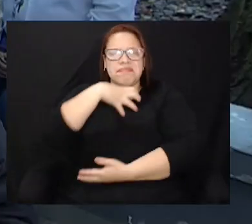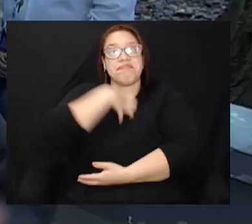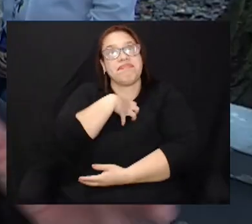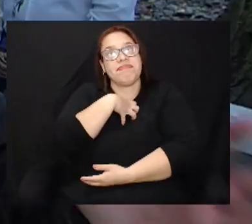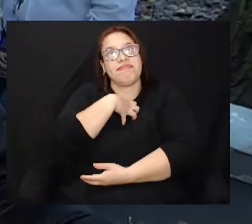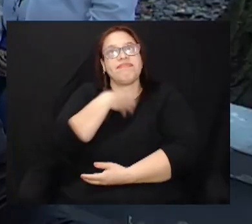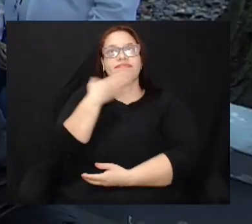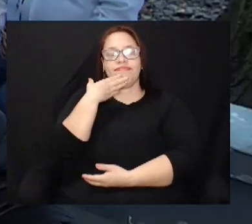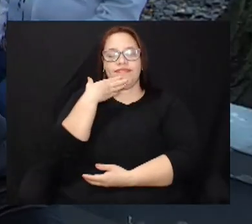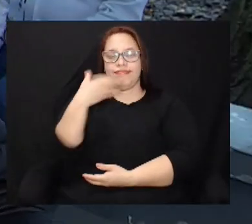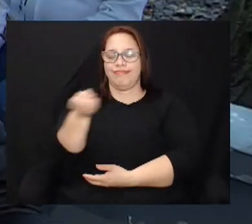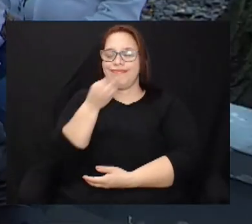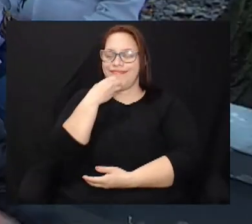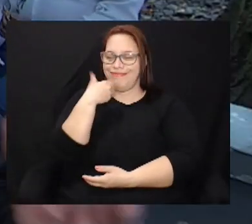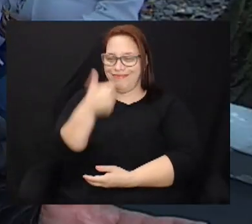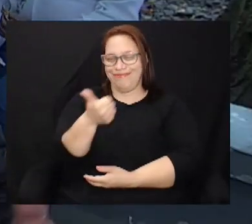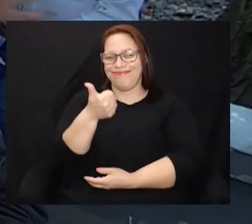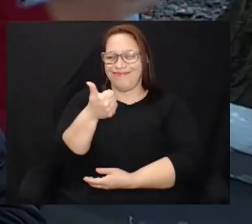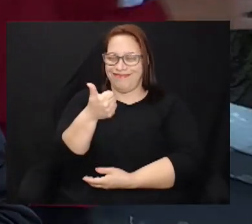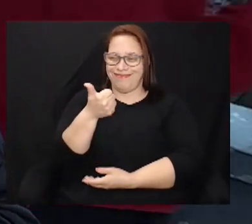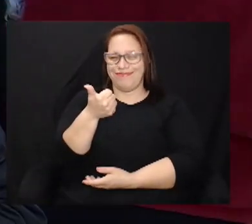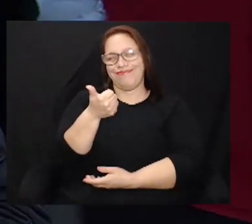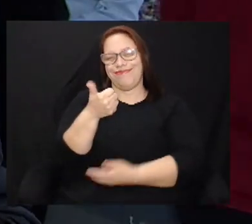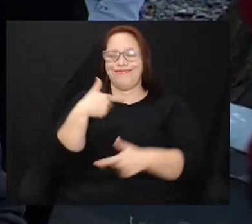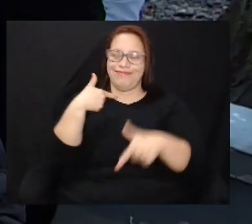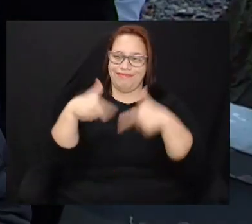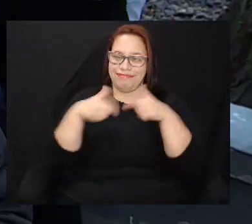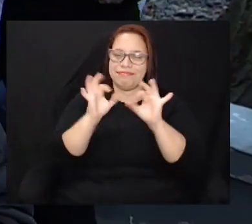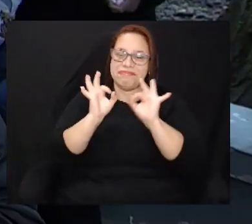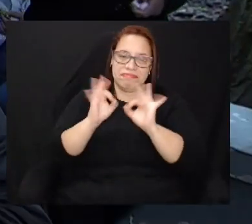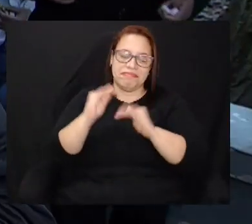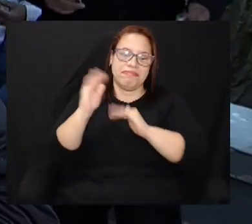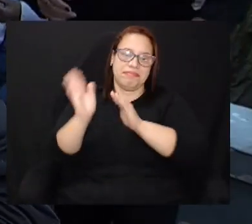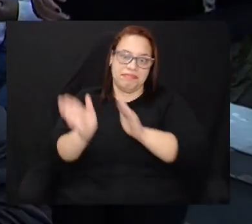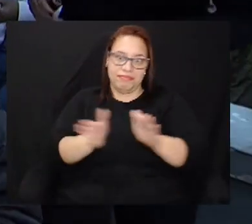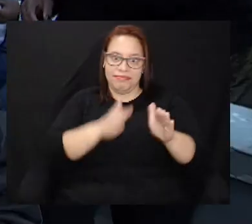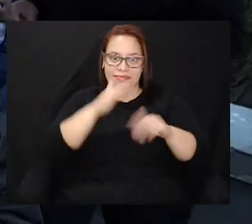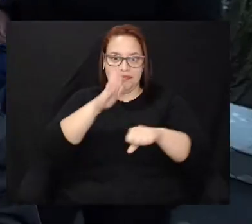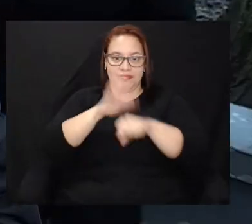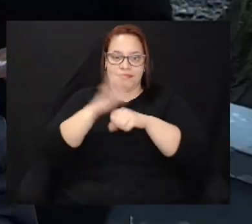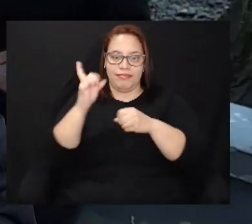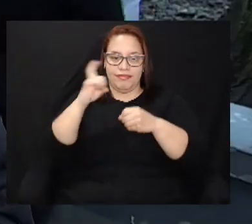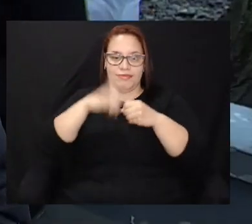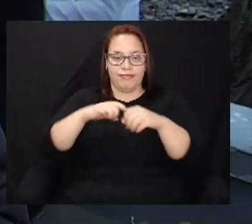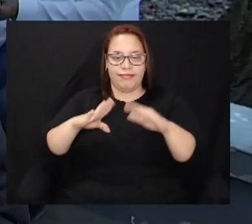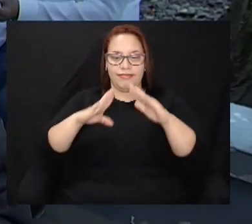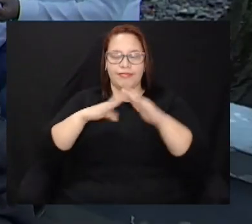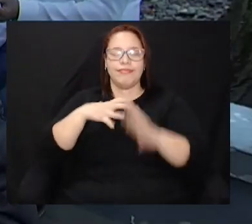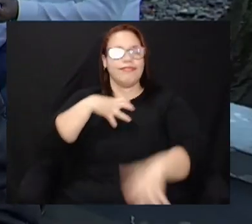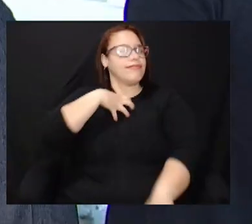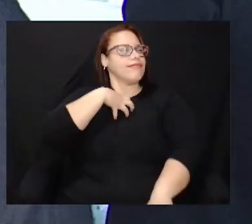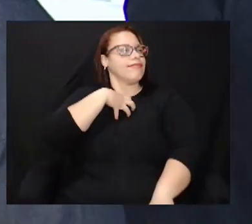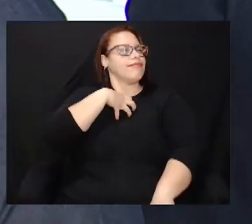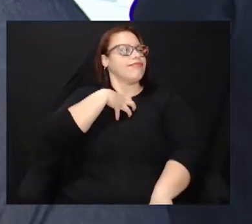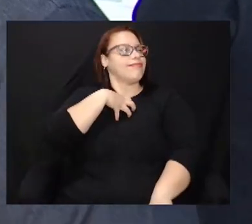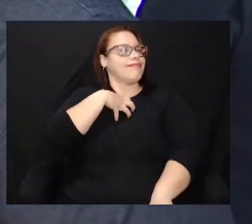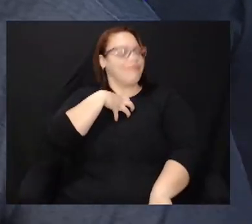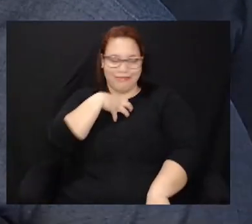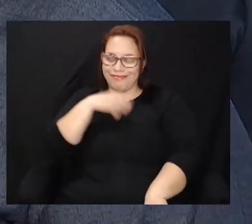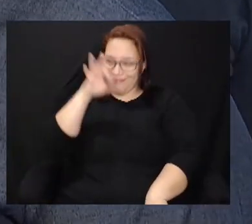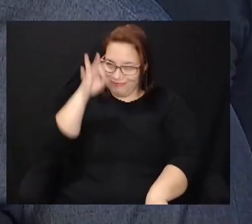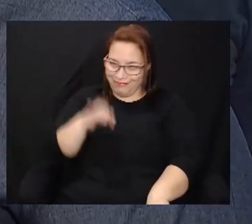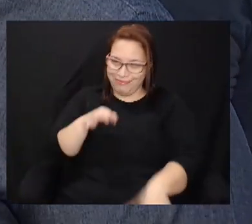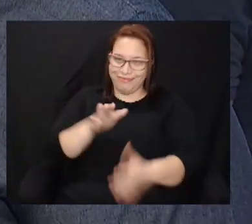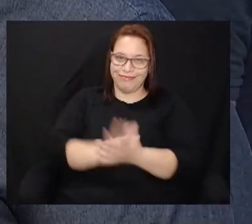bem onde trabalha, certamente produz mais e vai voltar para casa com aquela sensação de dever cumprido. Completei